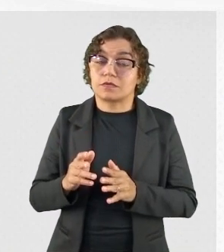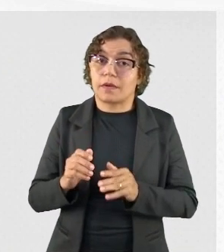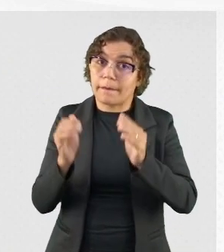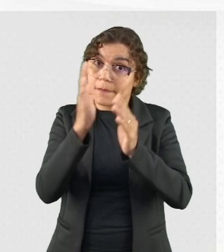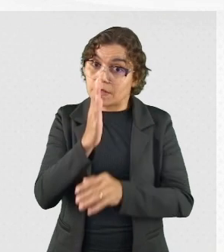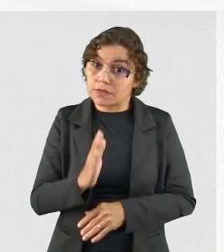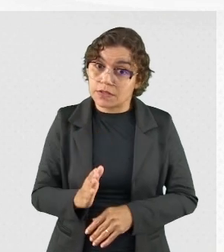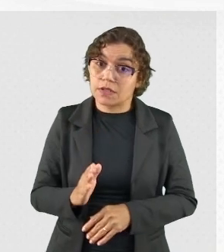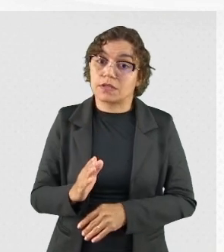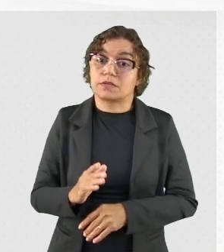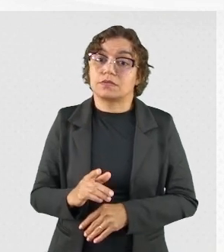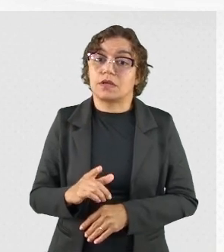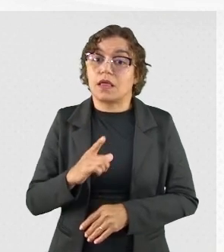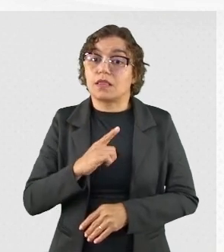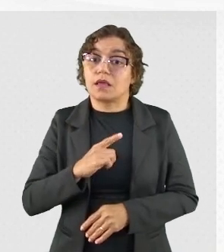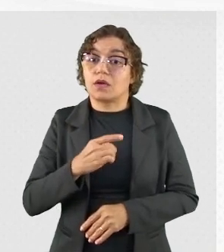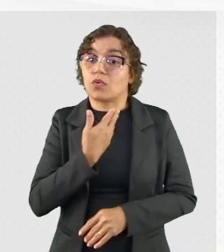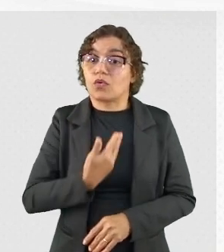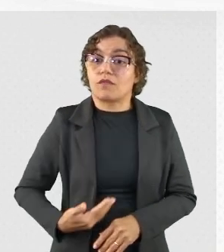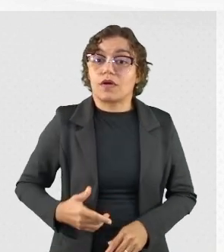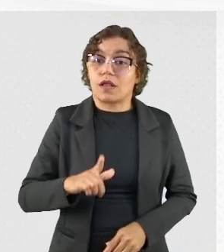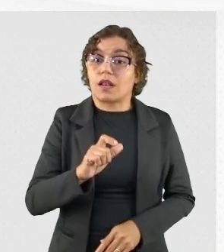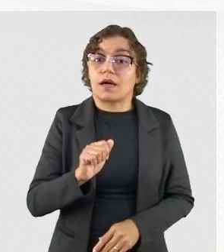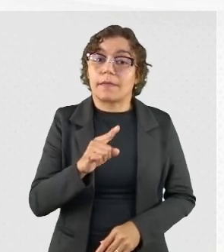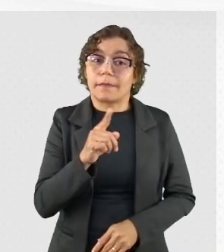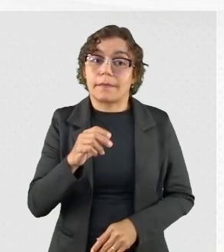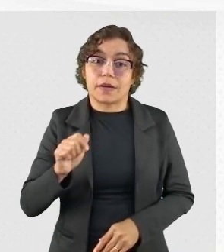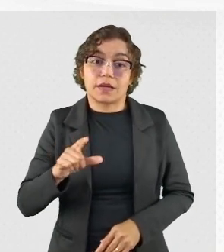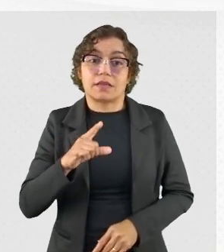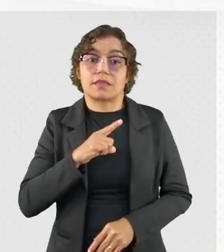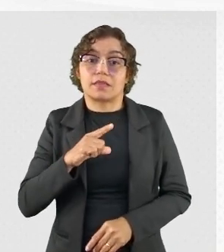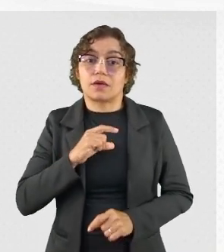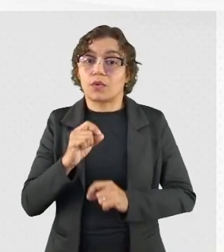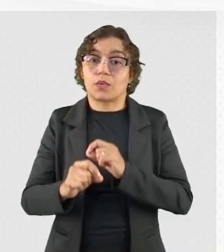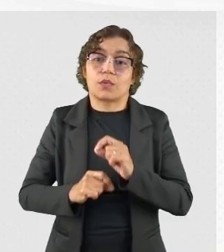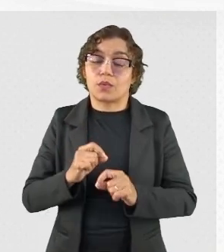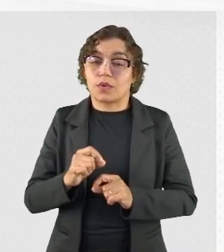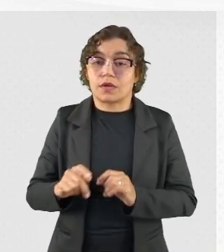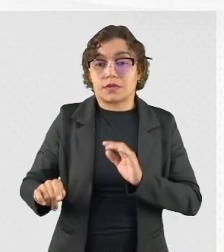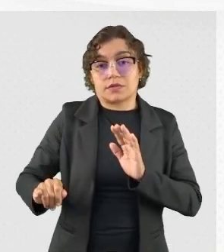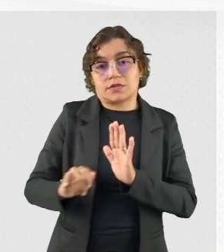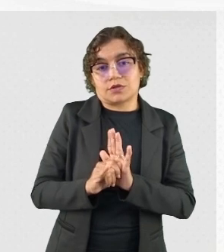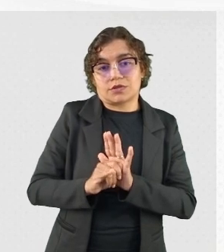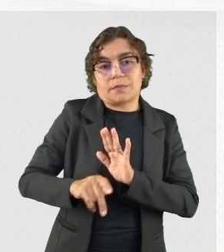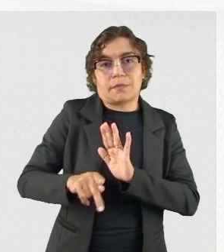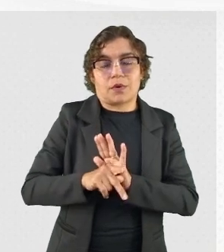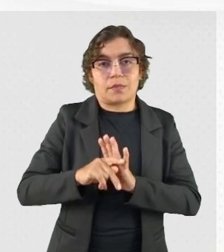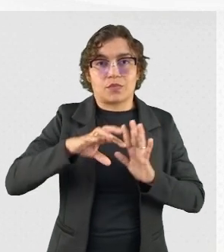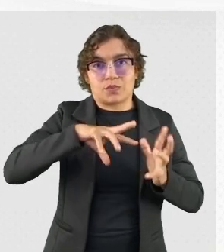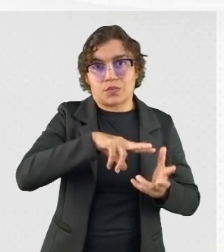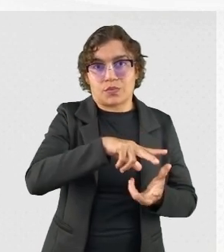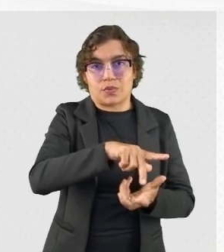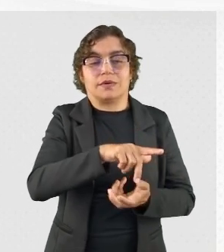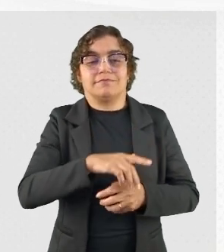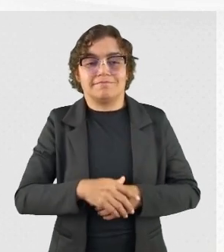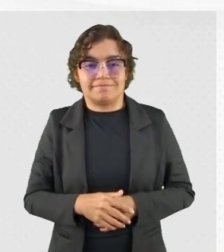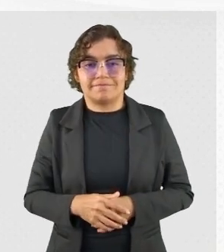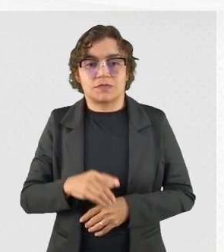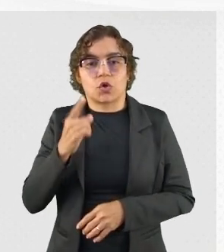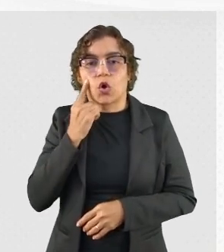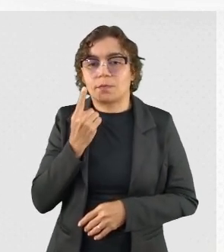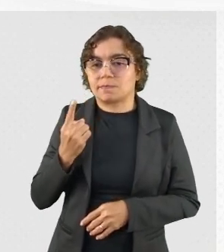o governo de La Paz negociou o arrendamento da região com uma entidade internacional, o Bolivian